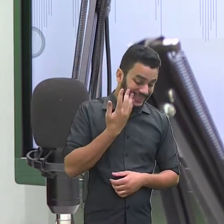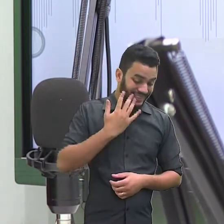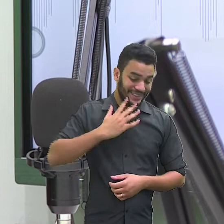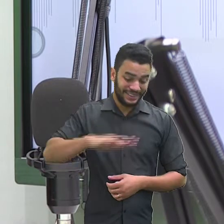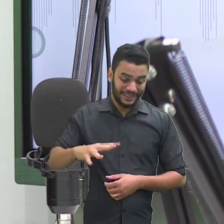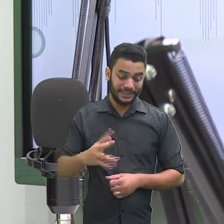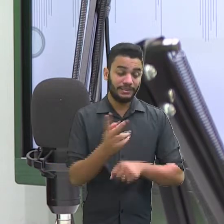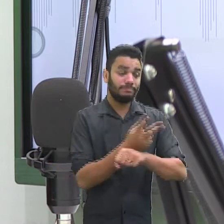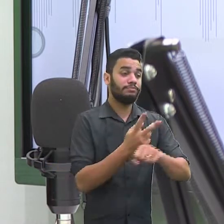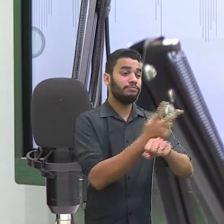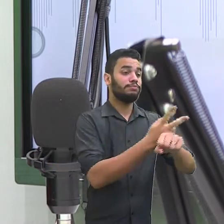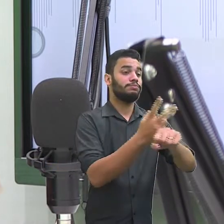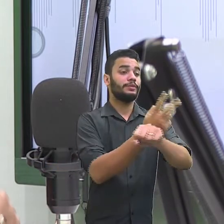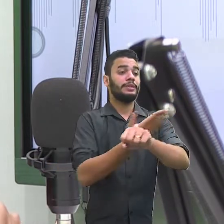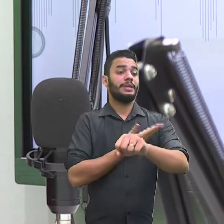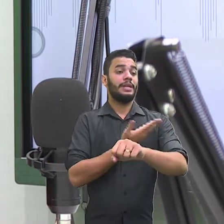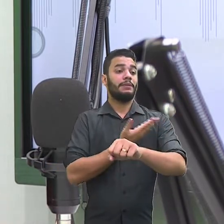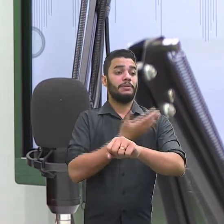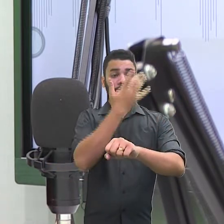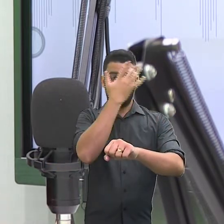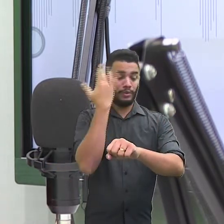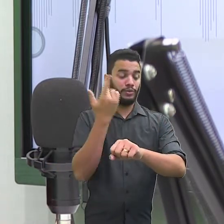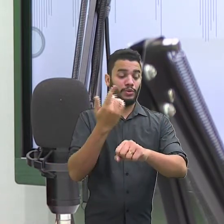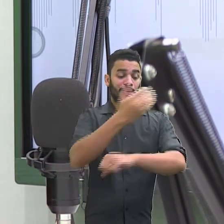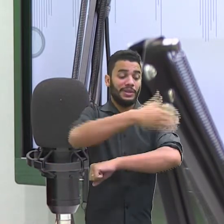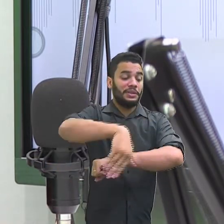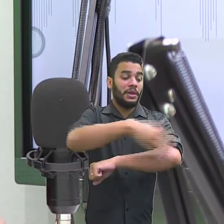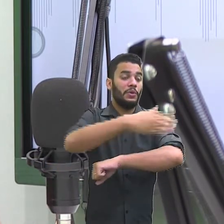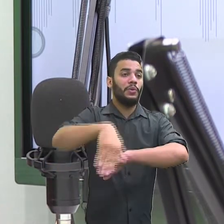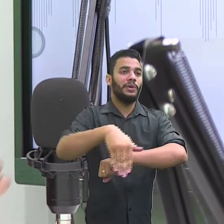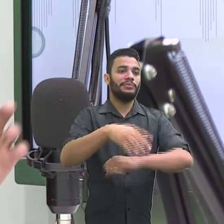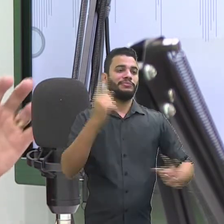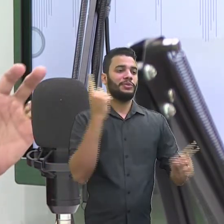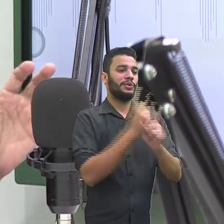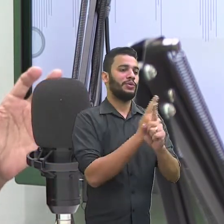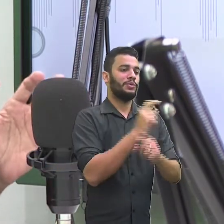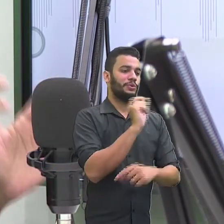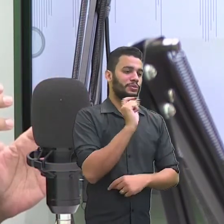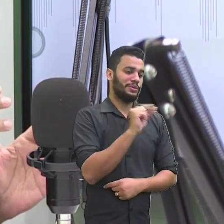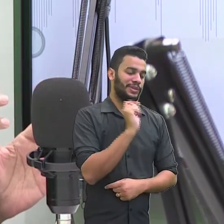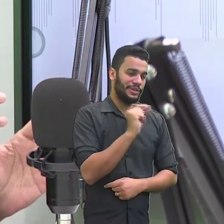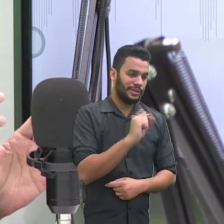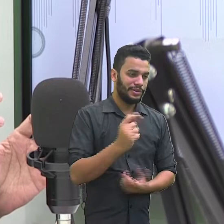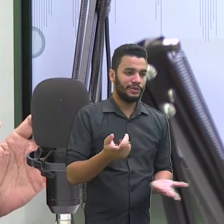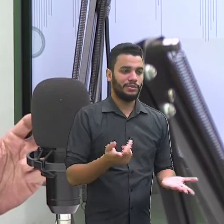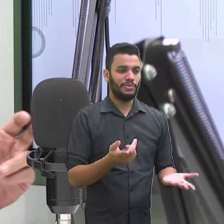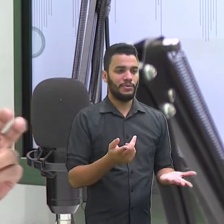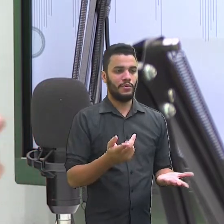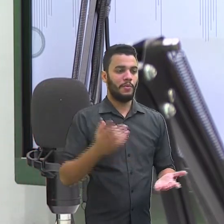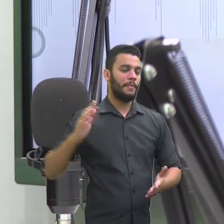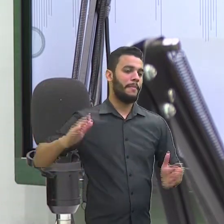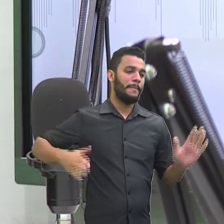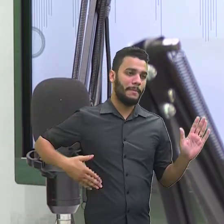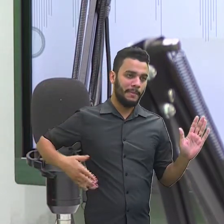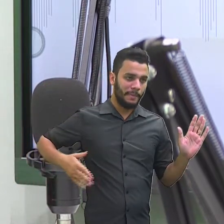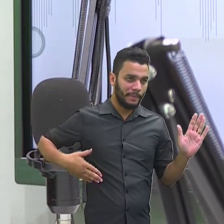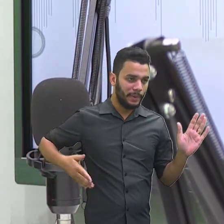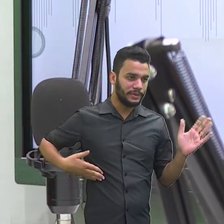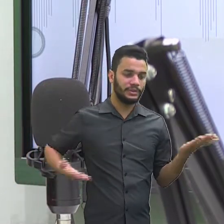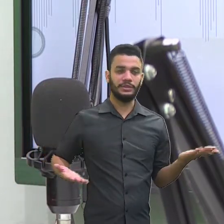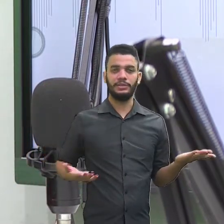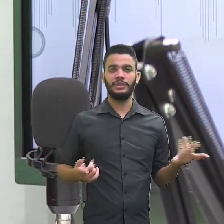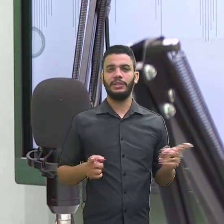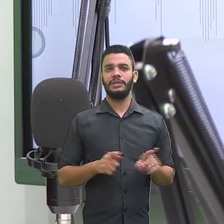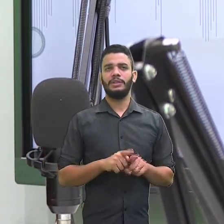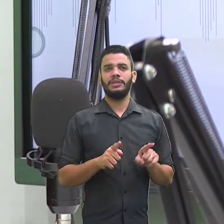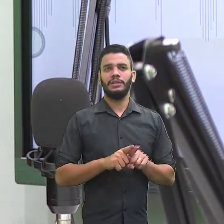ter acolhimento do traficante, né? Então, não tem acolhimento em casa e vai ter agora acolhimento com